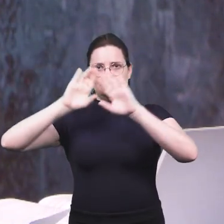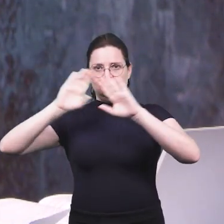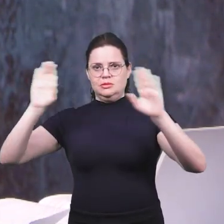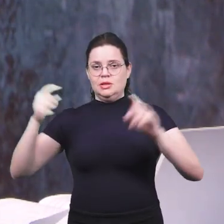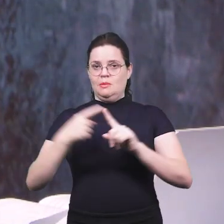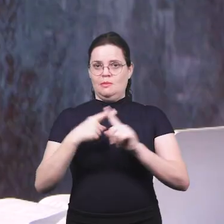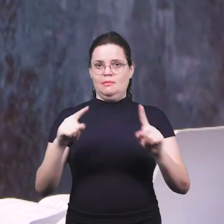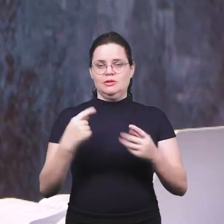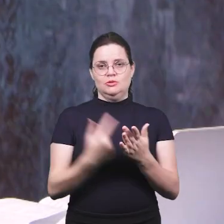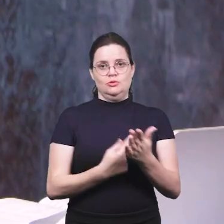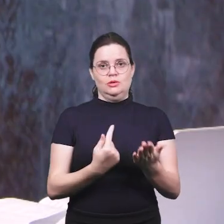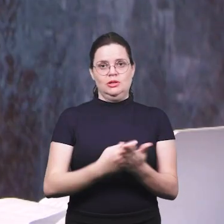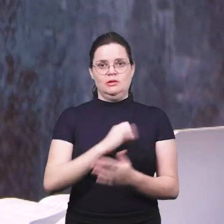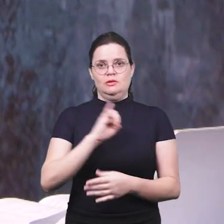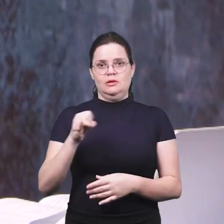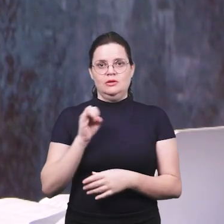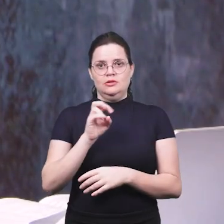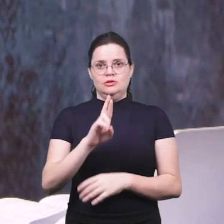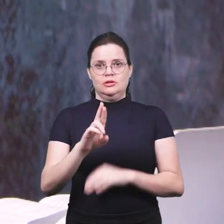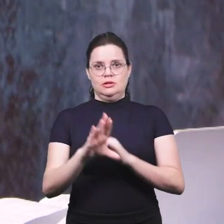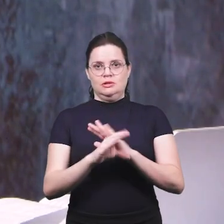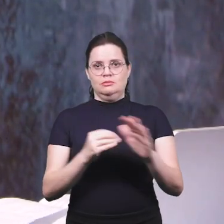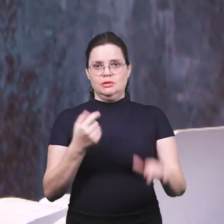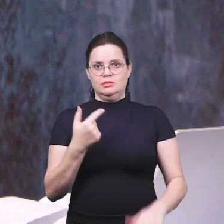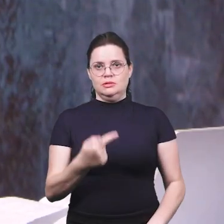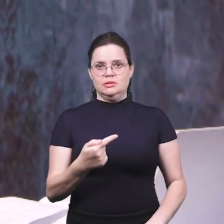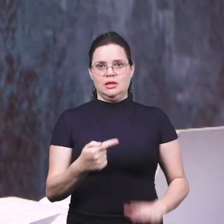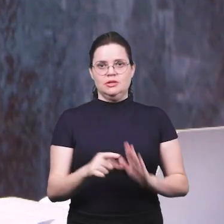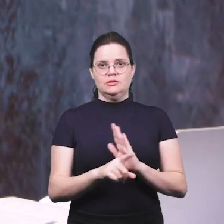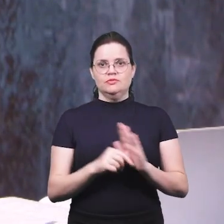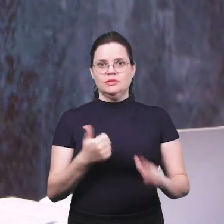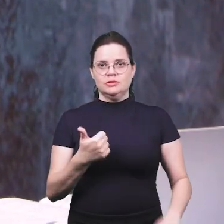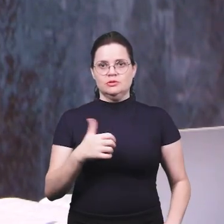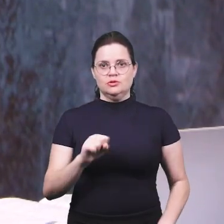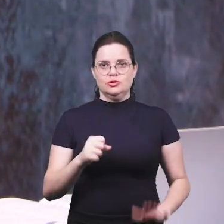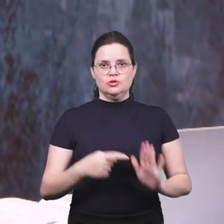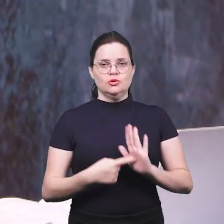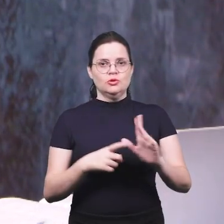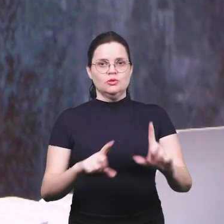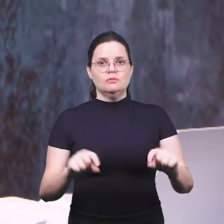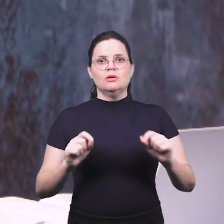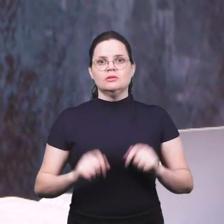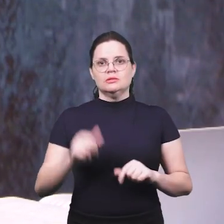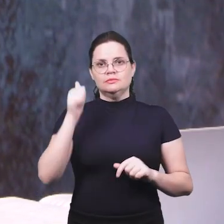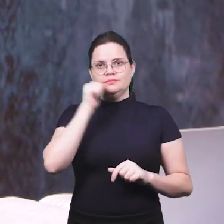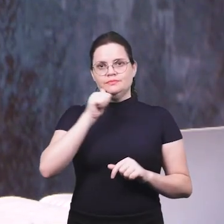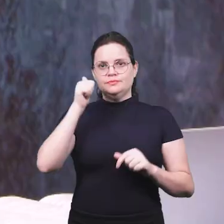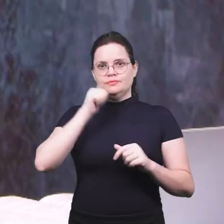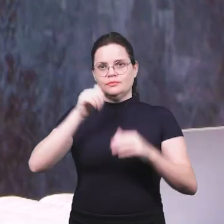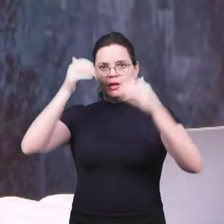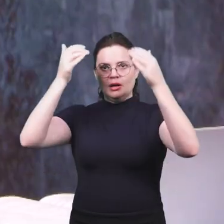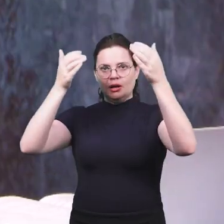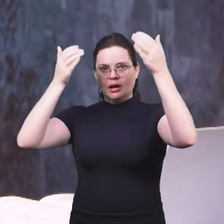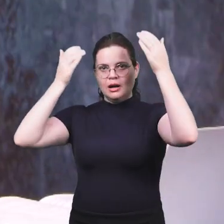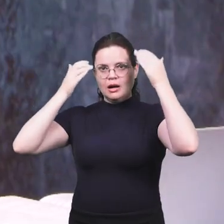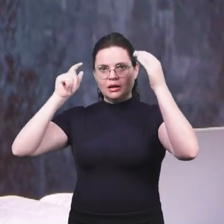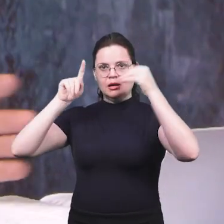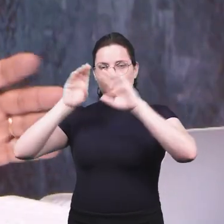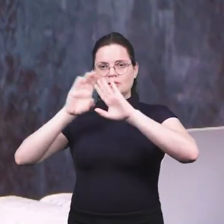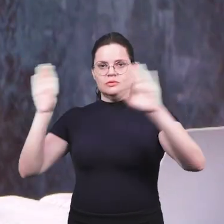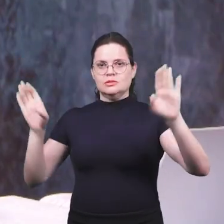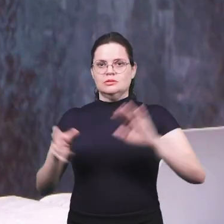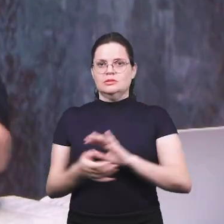Jeremias 7, 18, fala sobre a chamada rainha dos céus, parece libações. Aqui